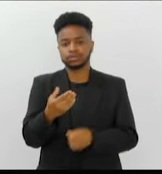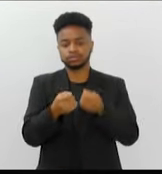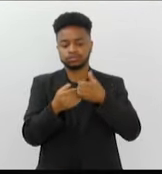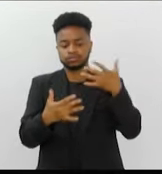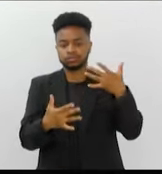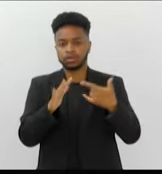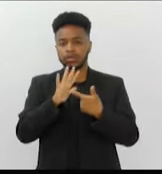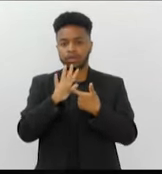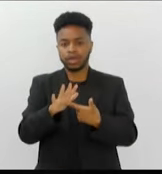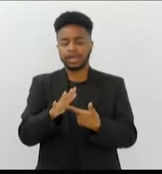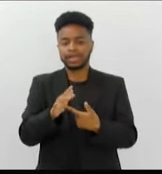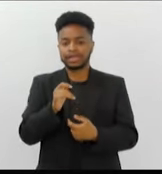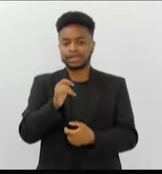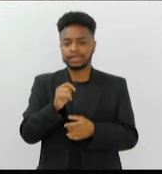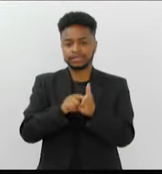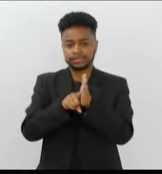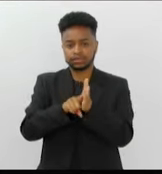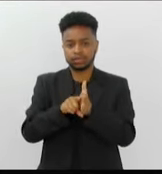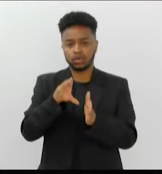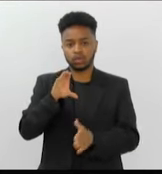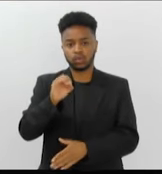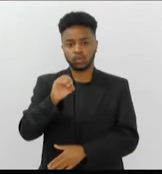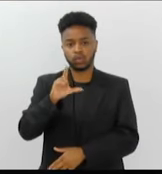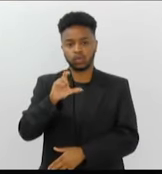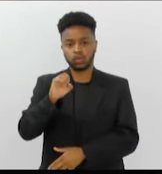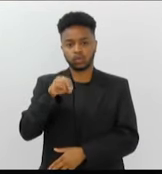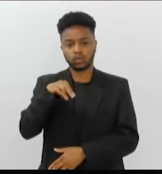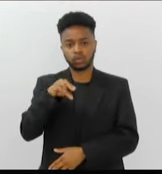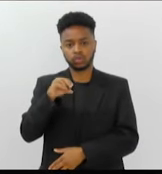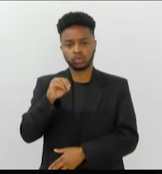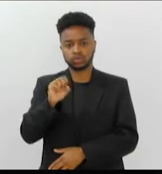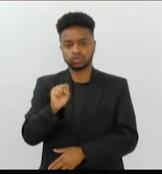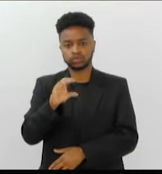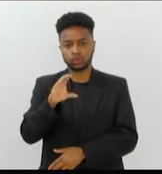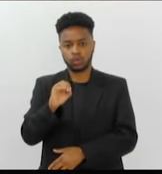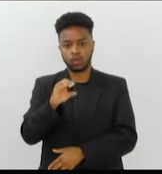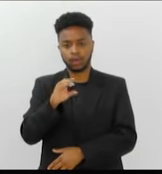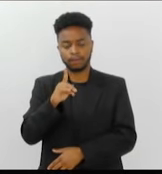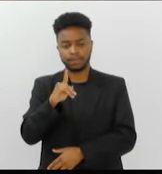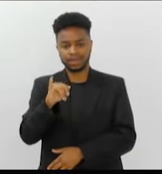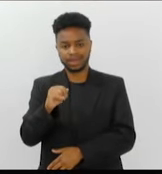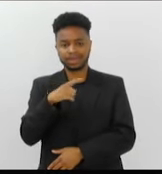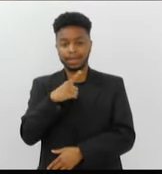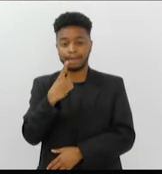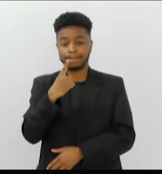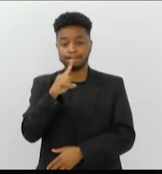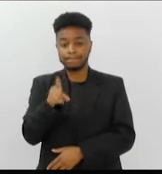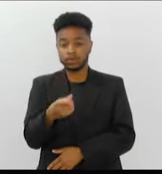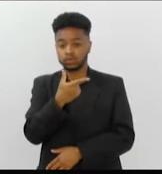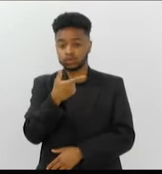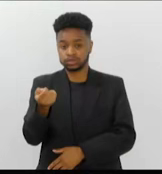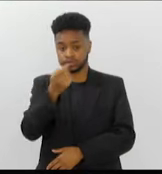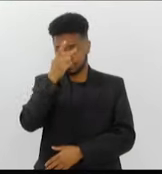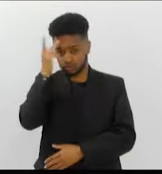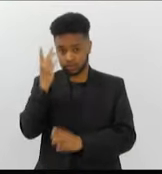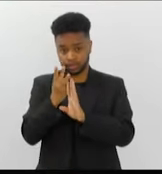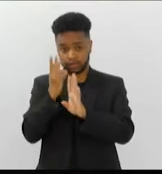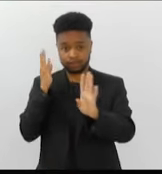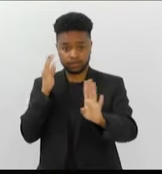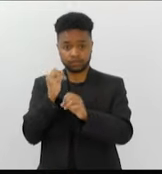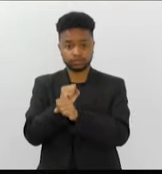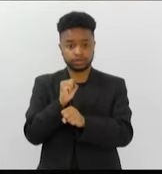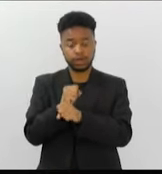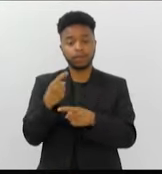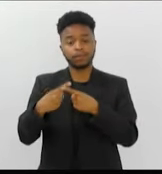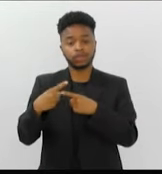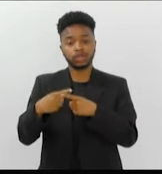de colonoscopia. Tinha 1.200 pessoas na fila para fazer, porque tem 2 anos que não faz